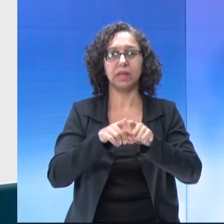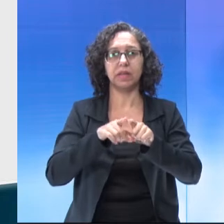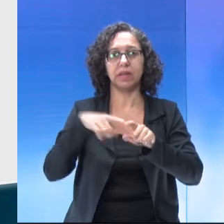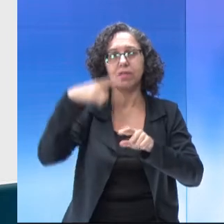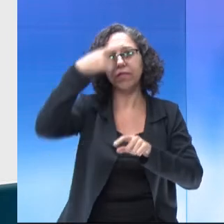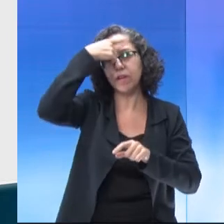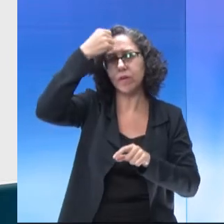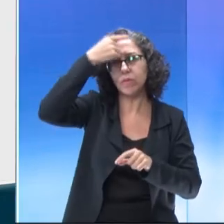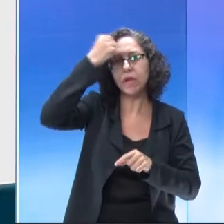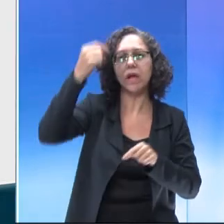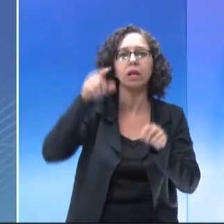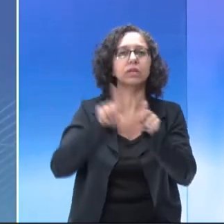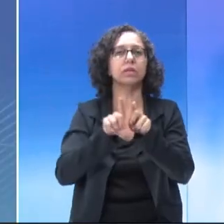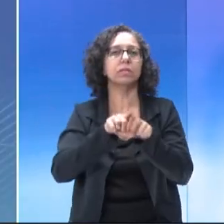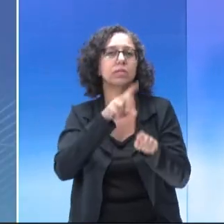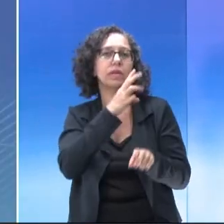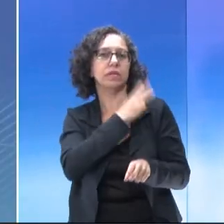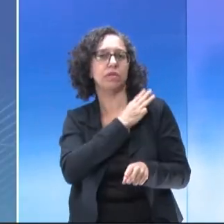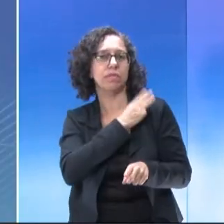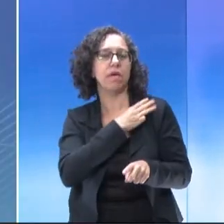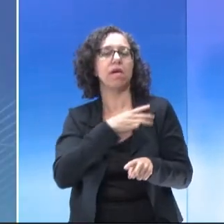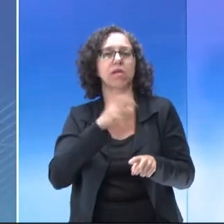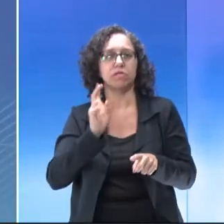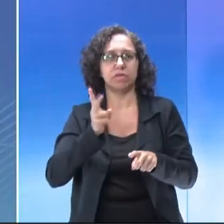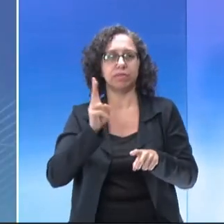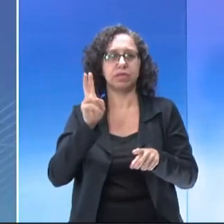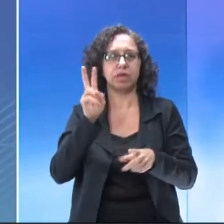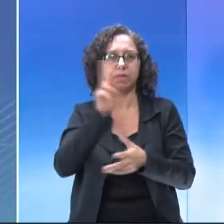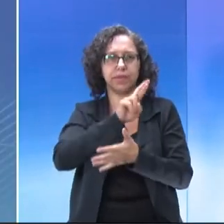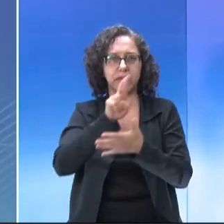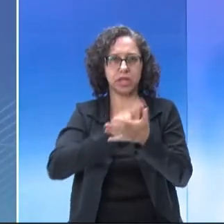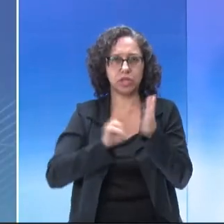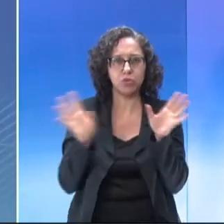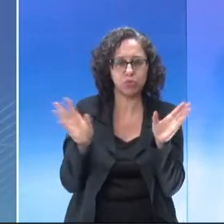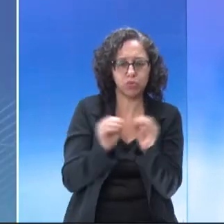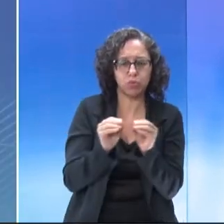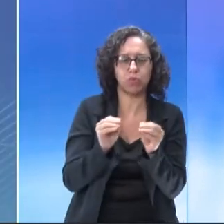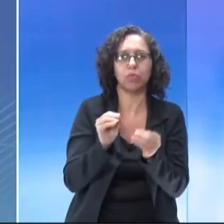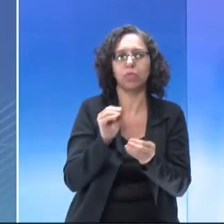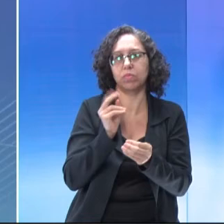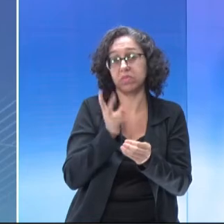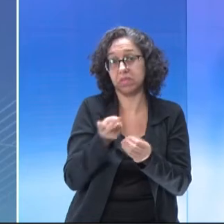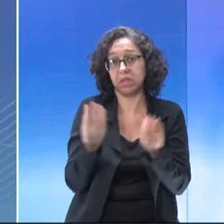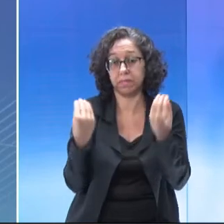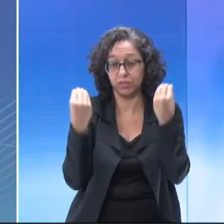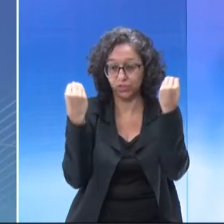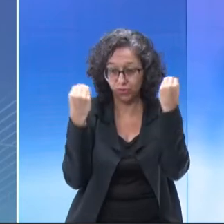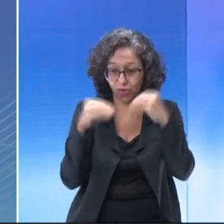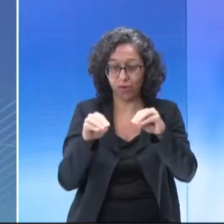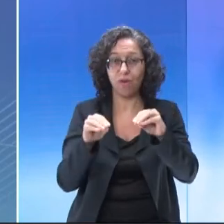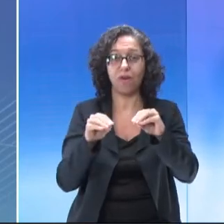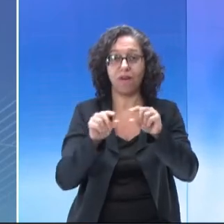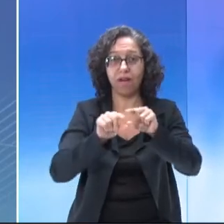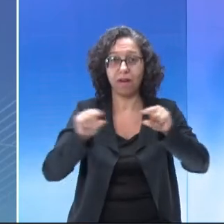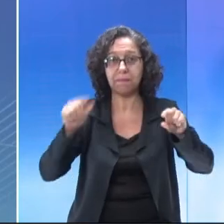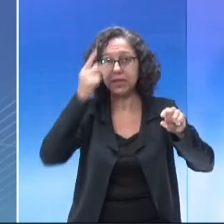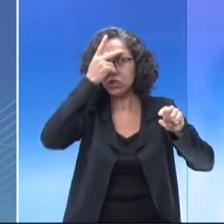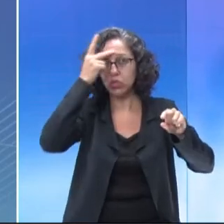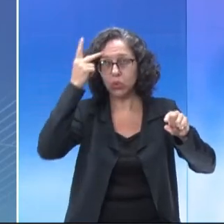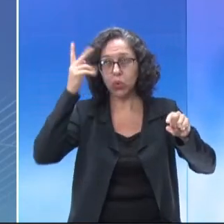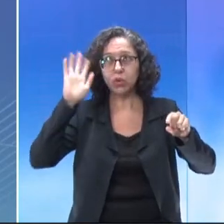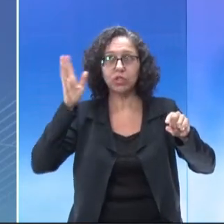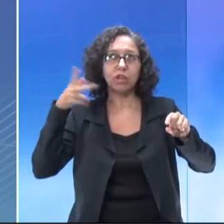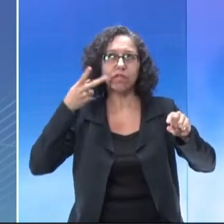gente vai fazer os nossos resumos, as nossas resenhas, a gente vai citar alguém na prova